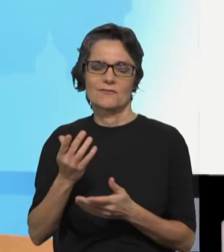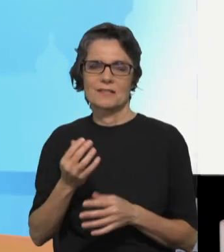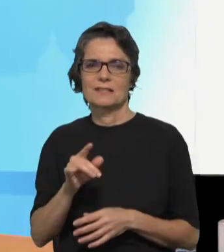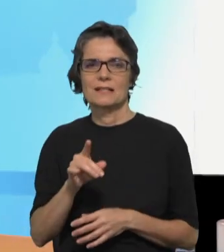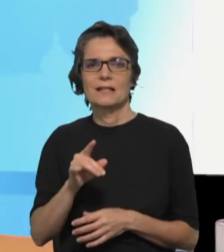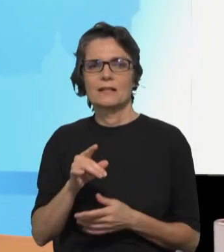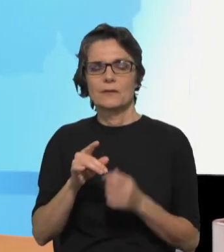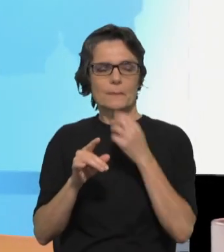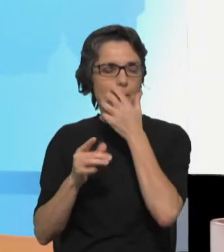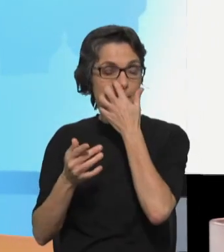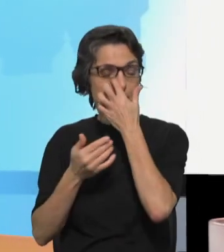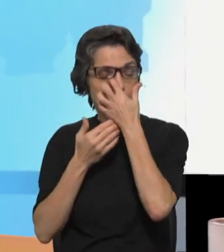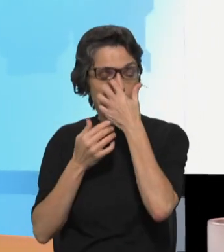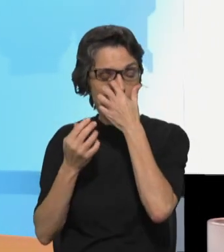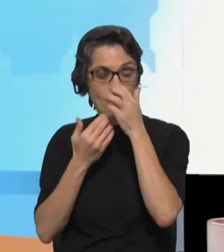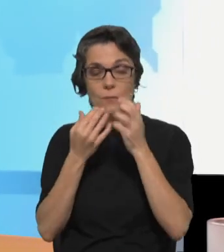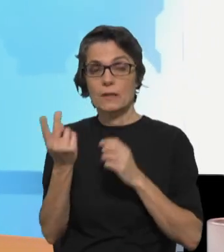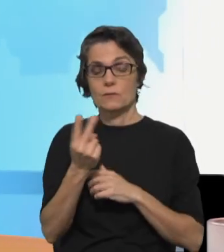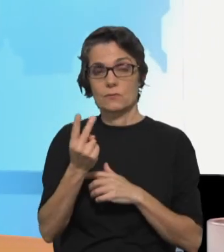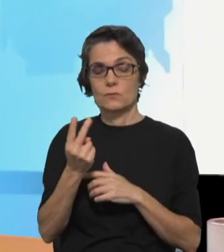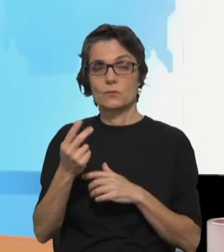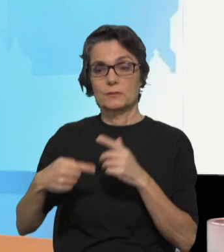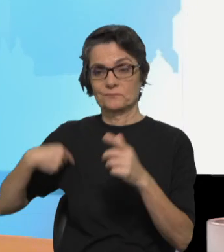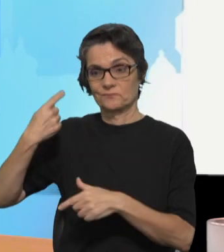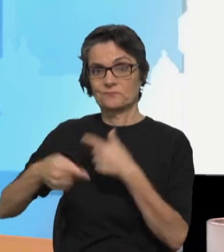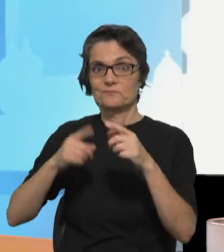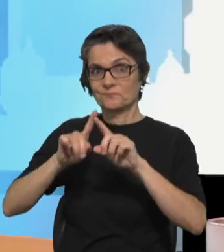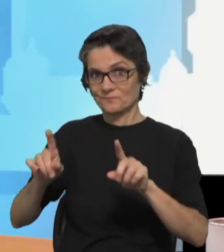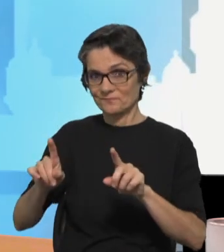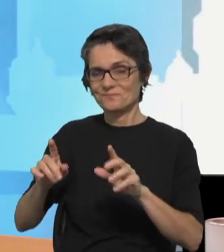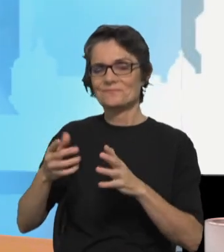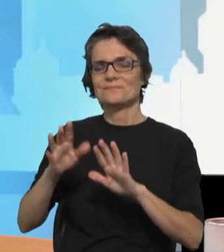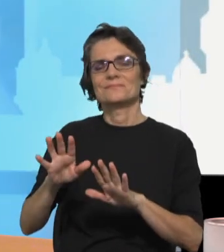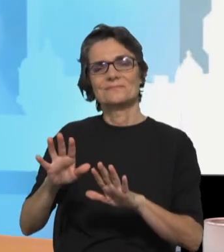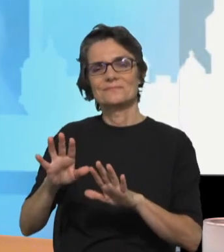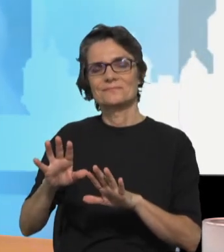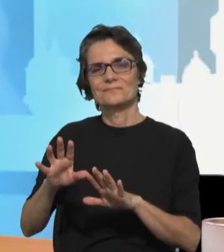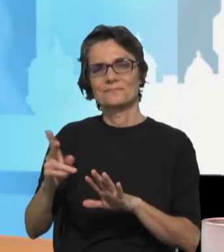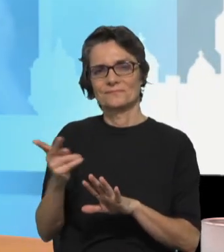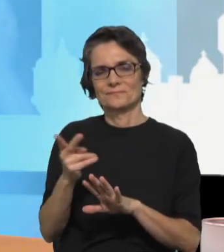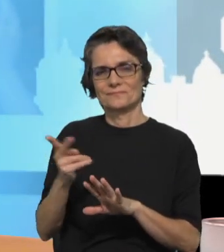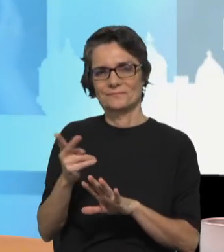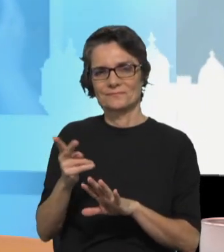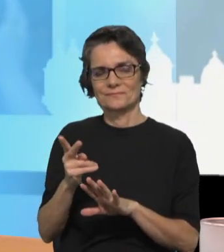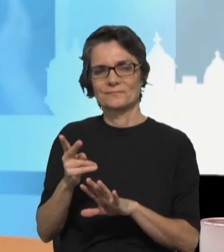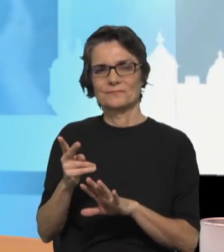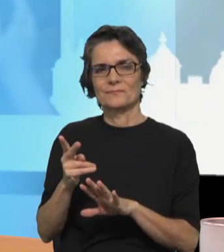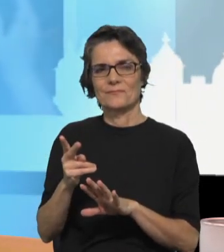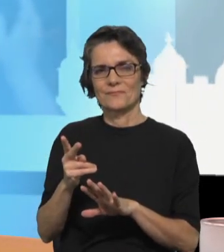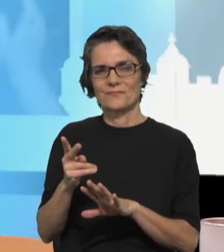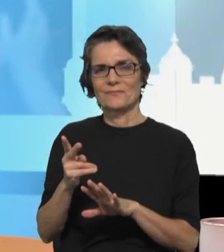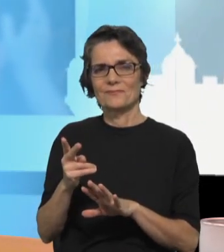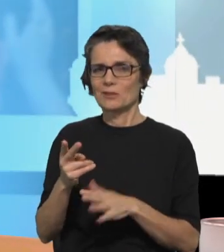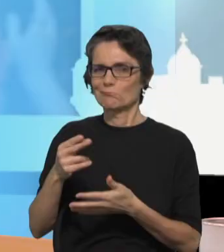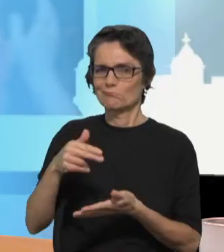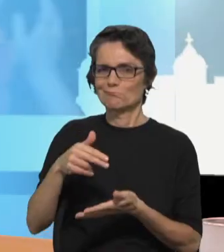nós. São gerações distintas, mas formas também diferentes, igualmente válidas